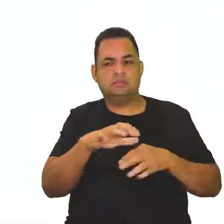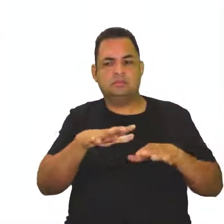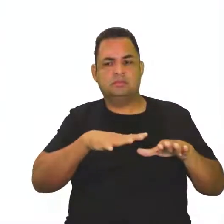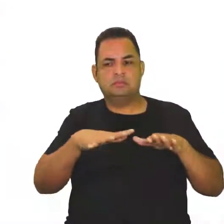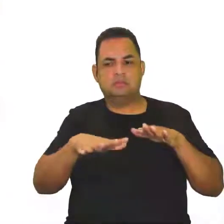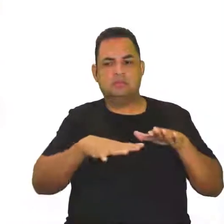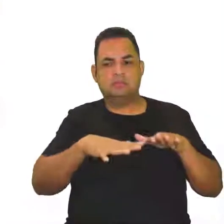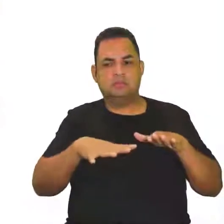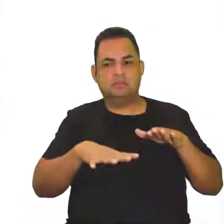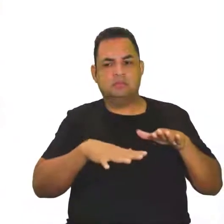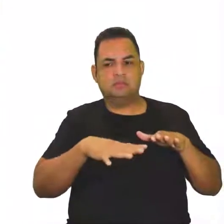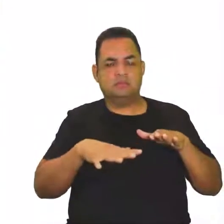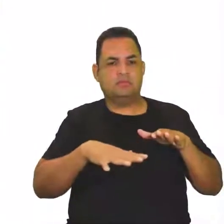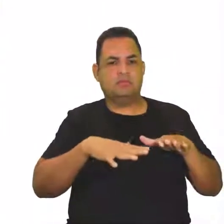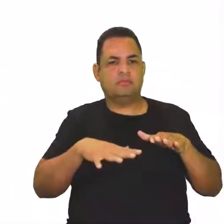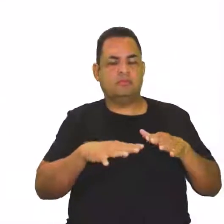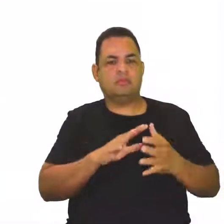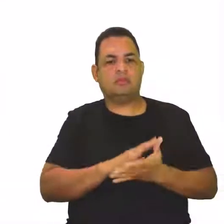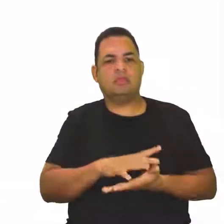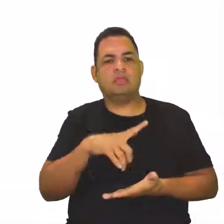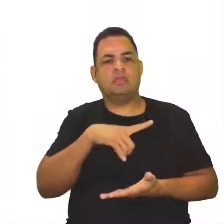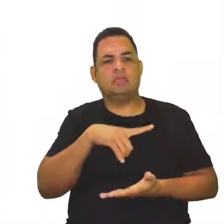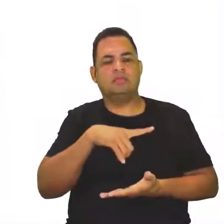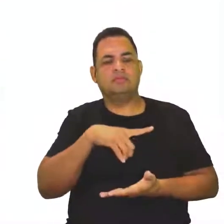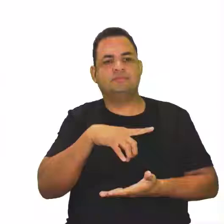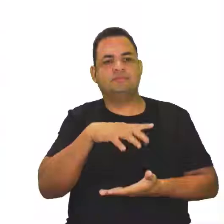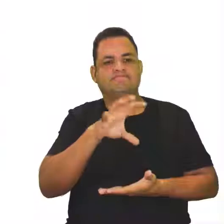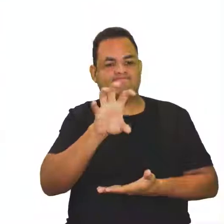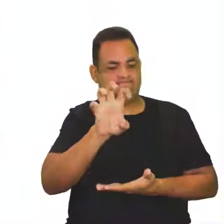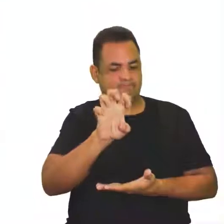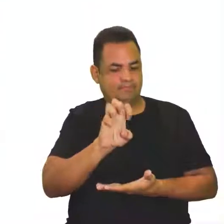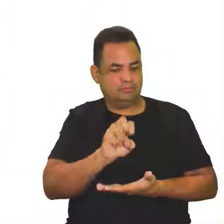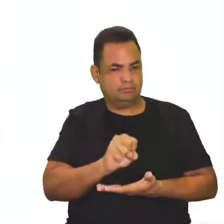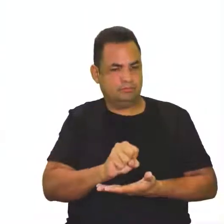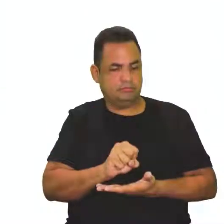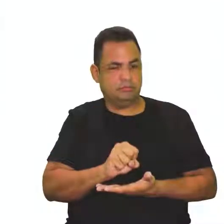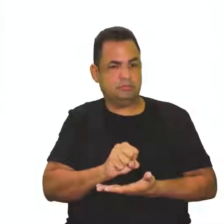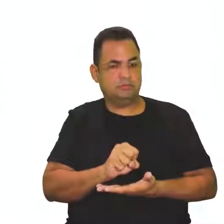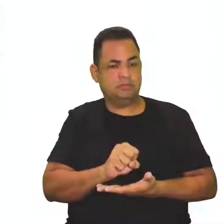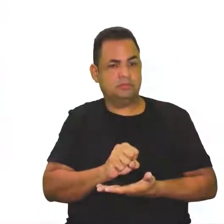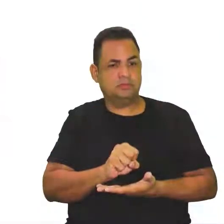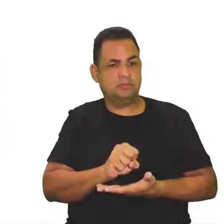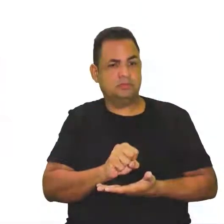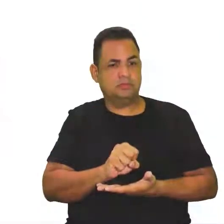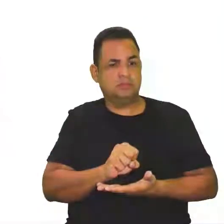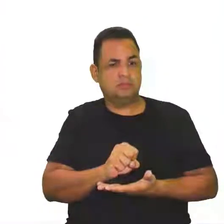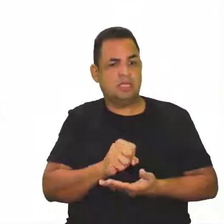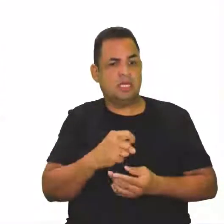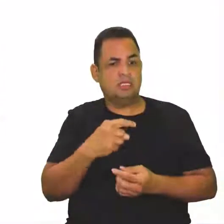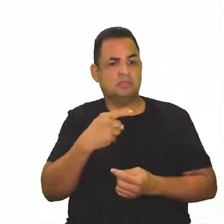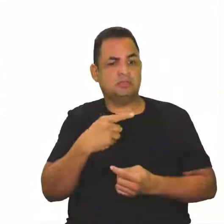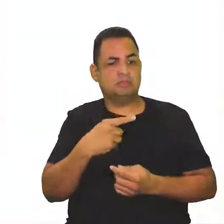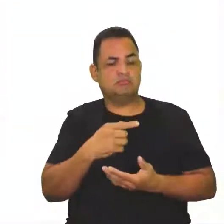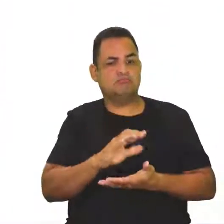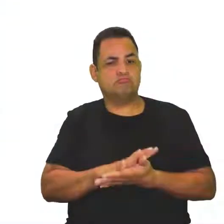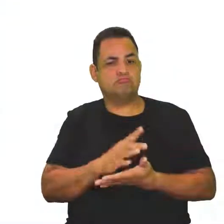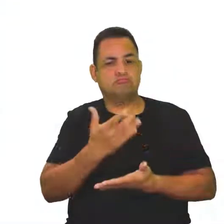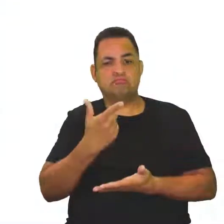a Terra ela vai trazer elétrons desse corpo até fazer esse corpo ficar